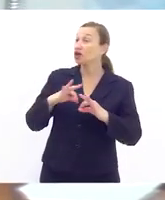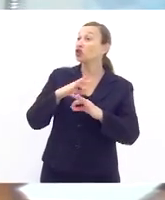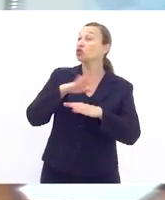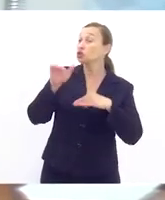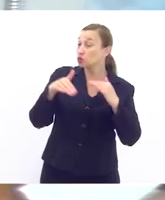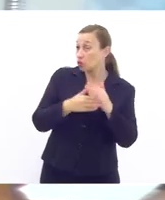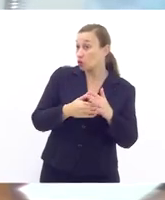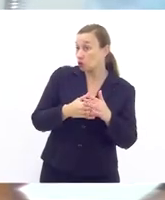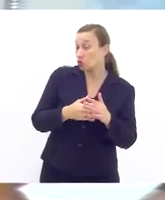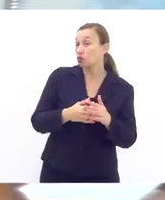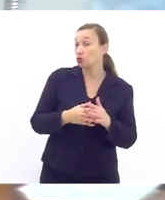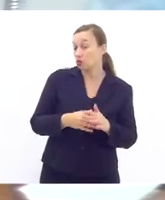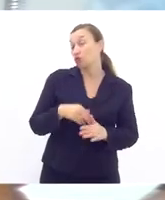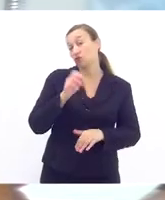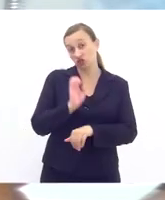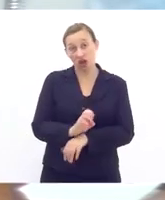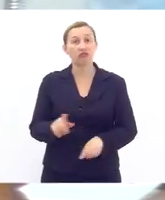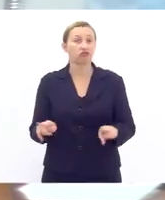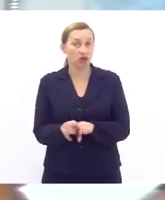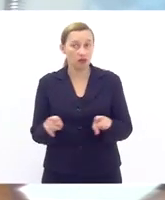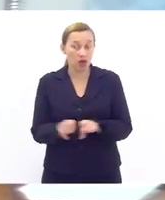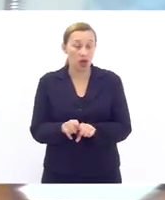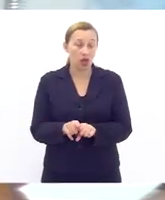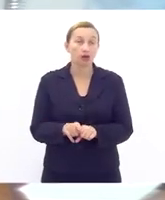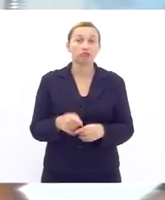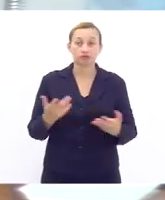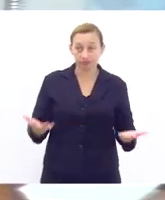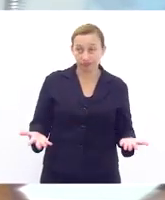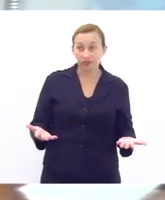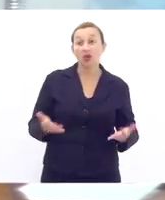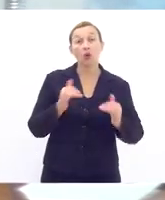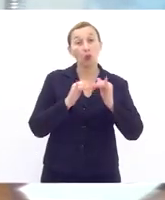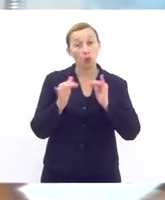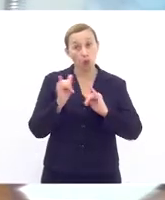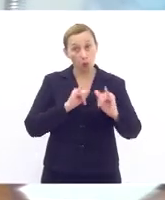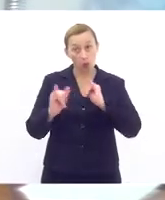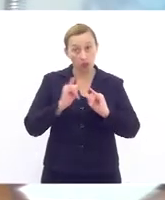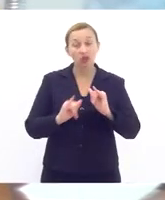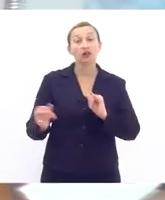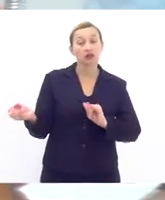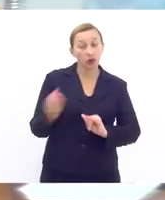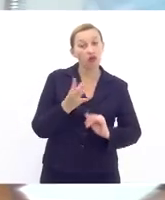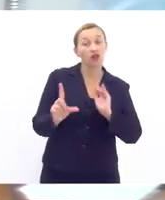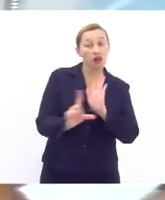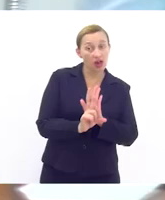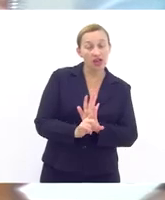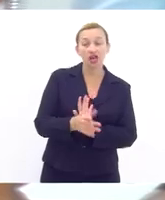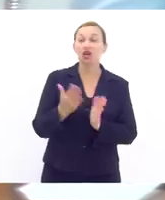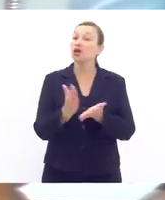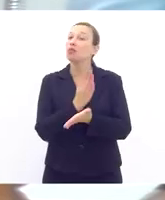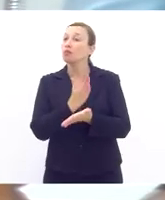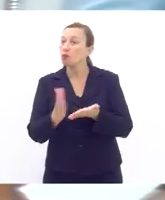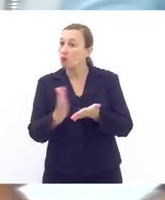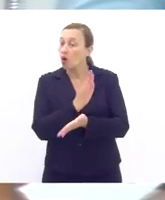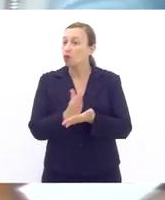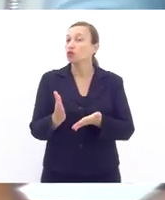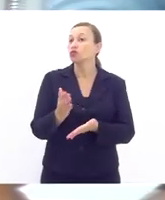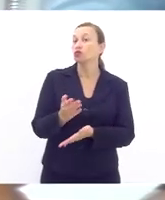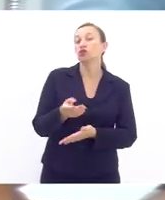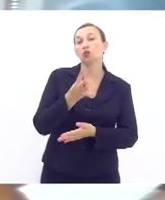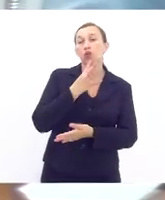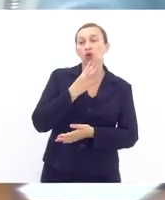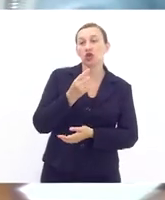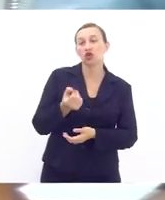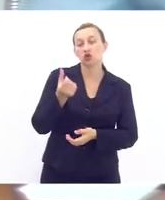também a lei é para todo o Estado então fica aqui também essa informação da lei nova que muitos não devem saber porque tem apenas